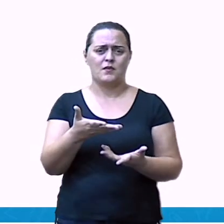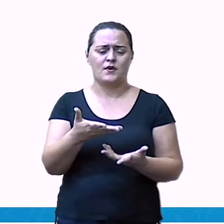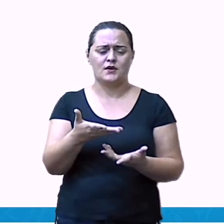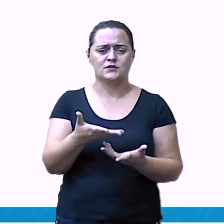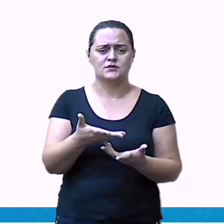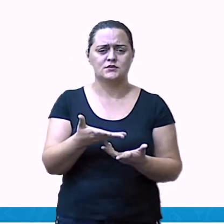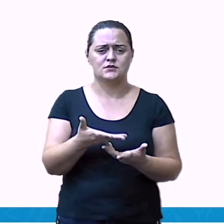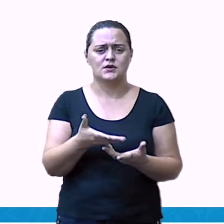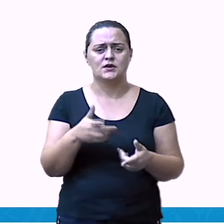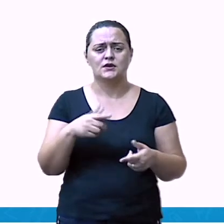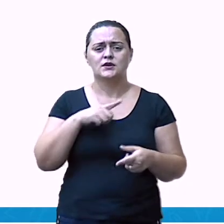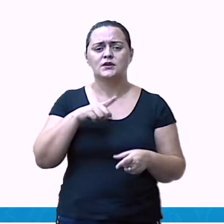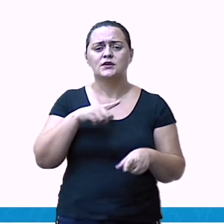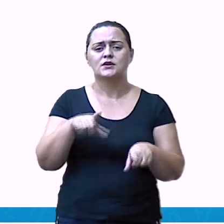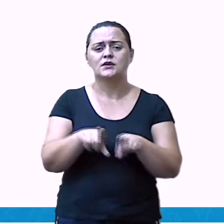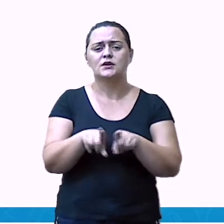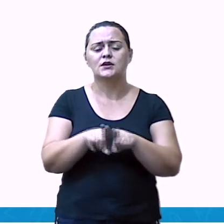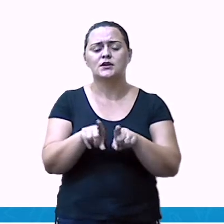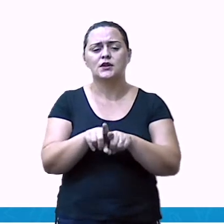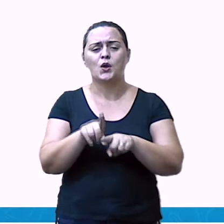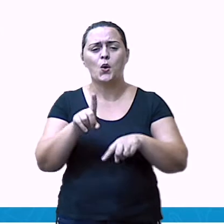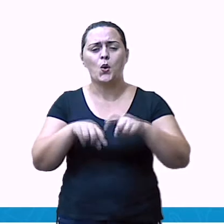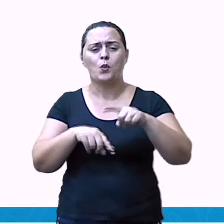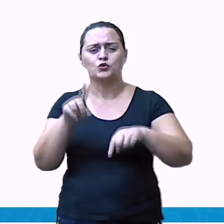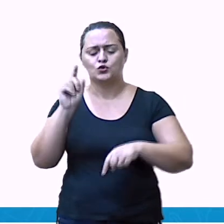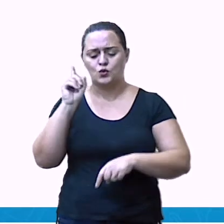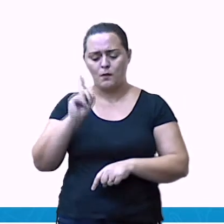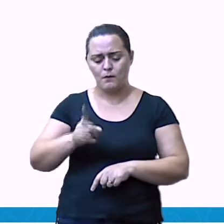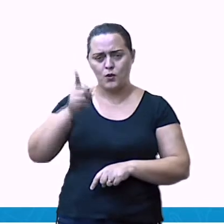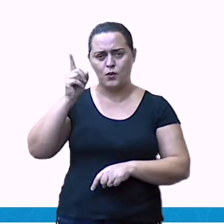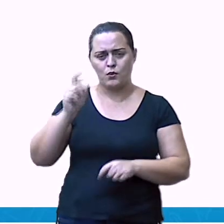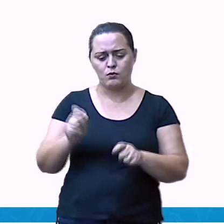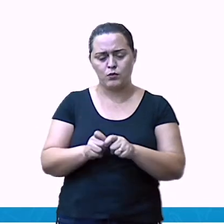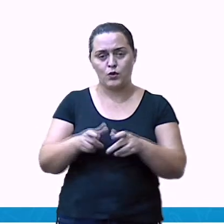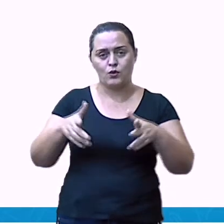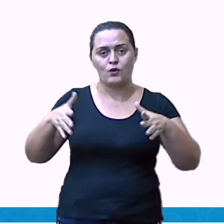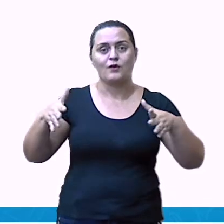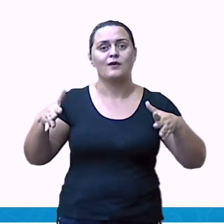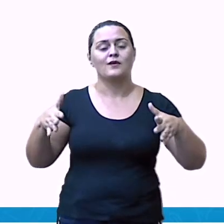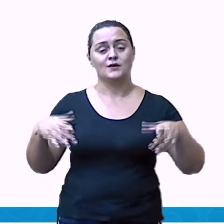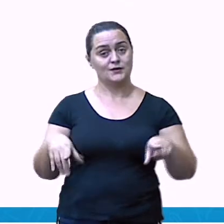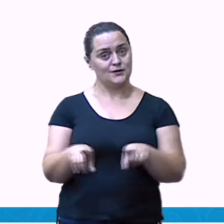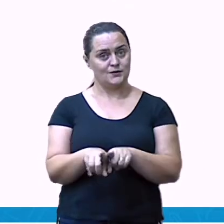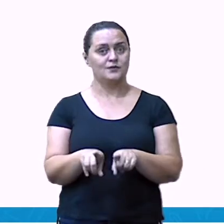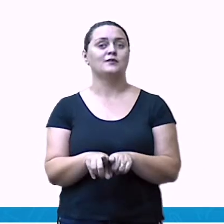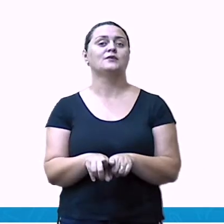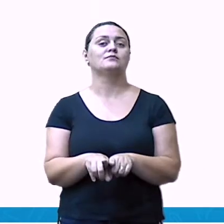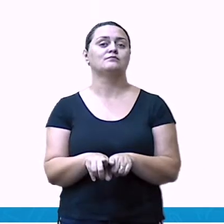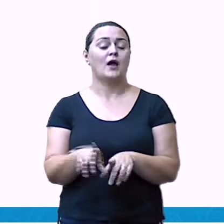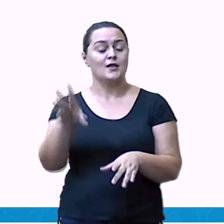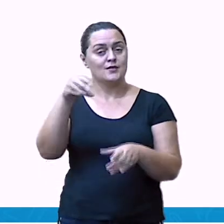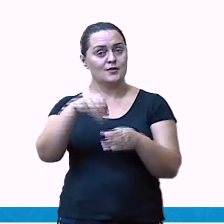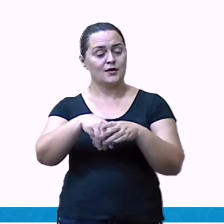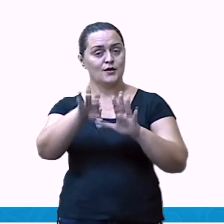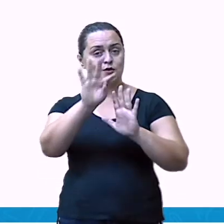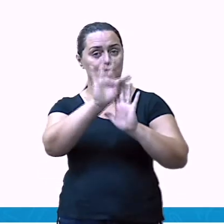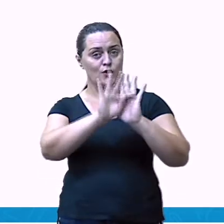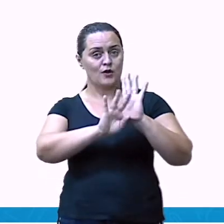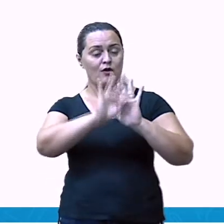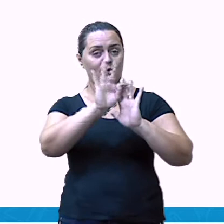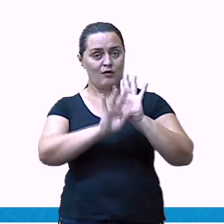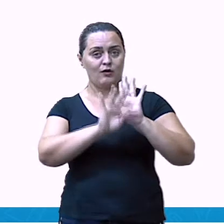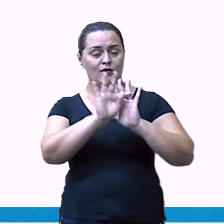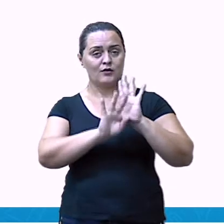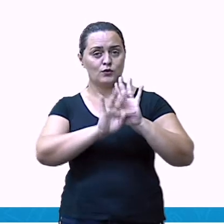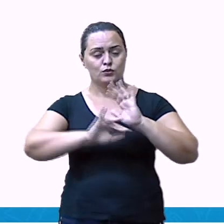antropomórficos, objetos mágicos e etc. E como vimos em geral, os